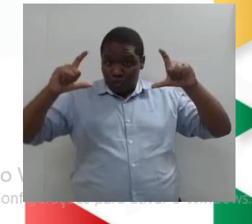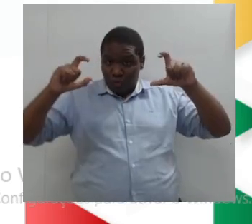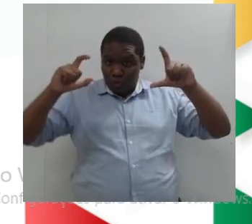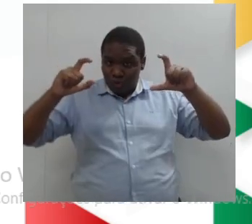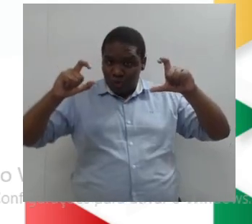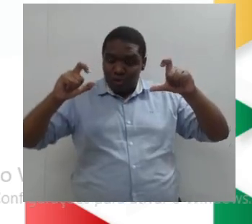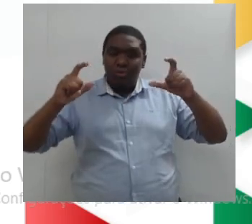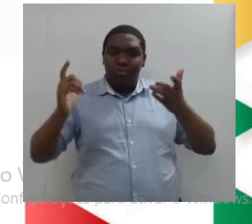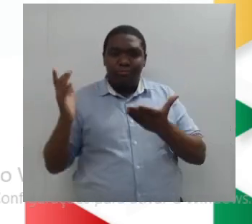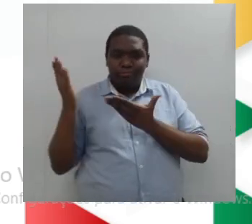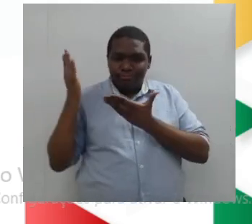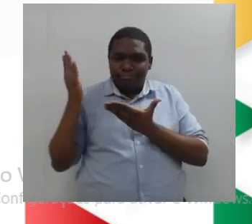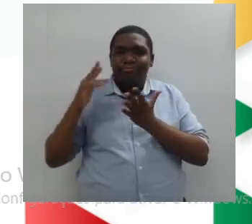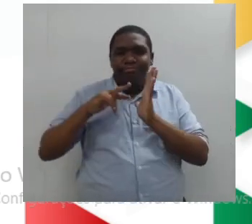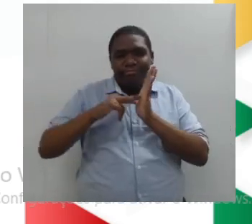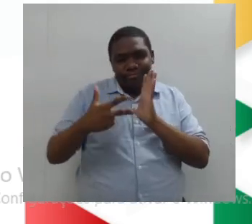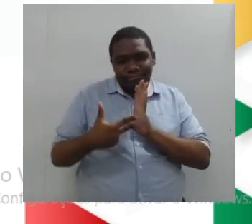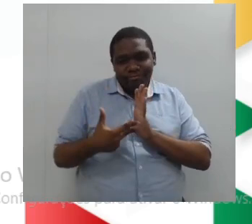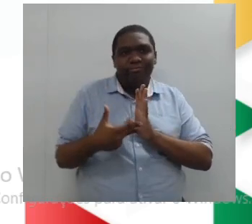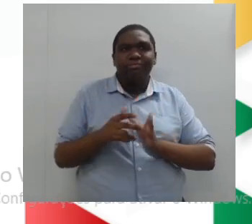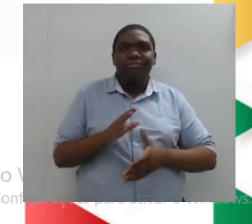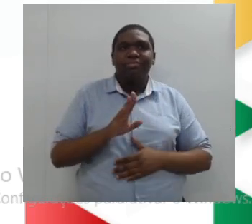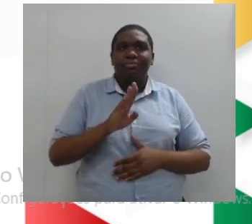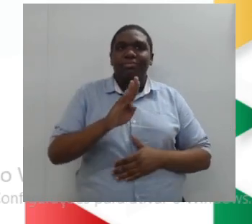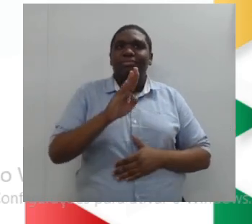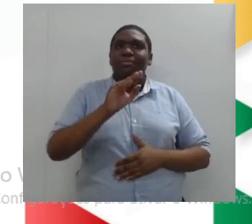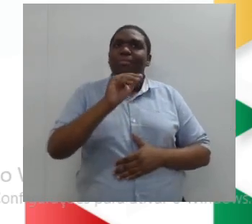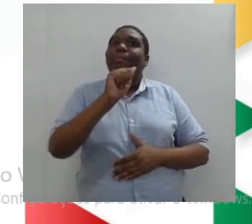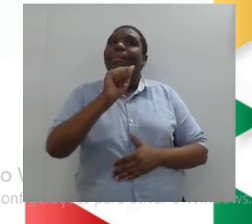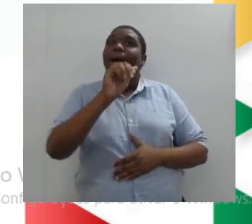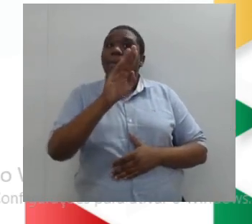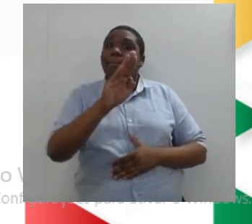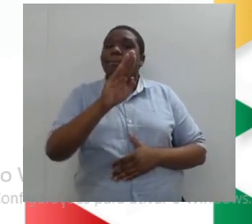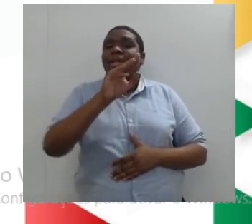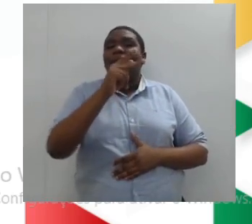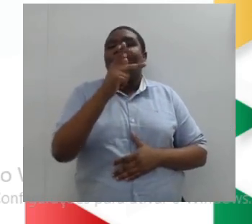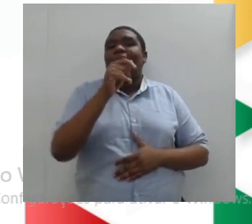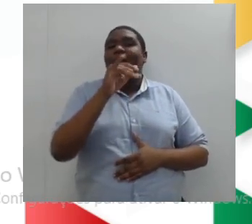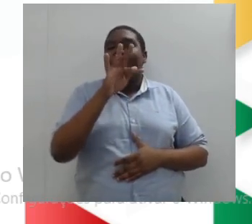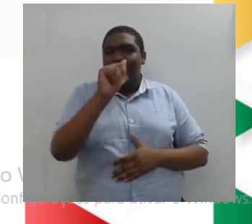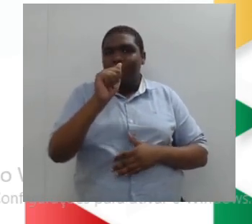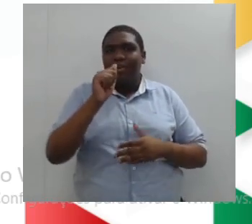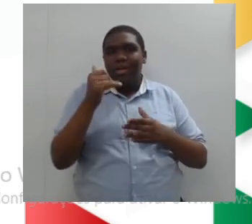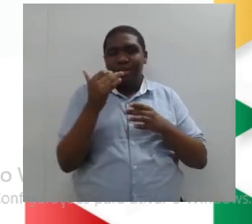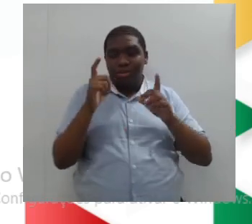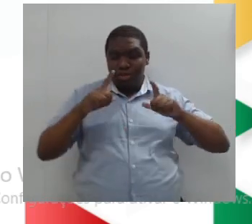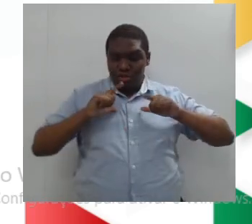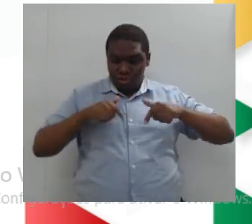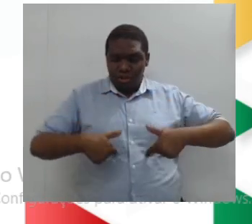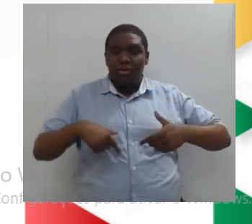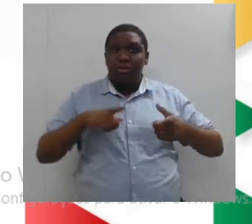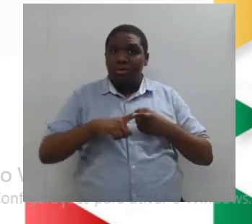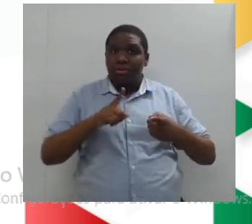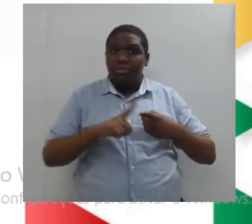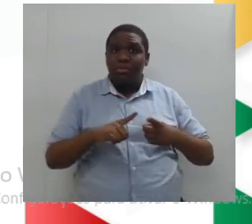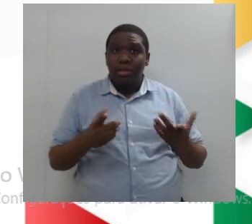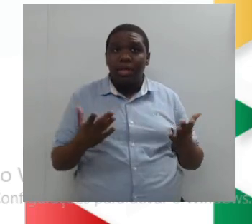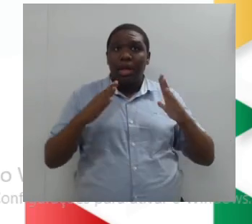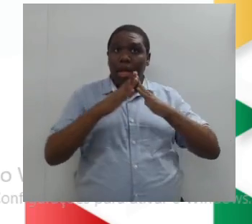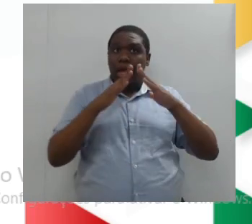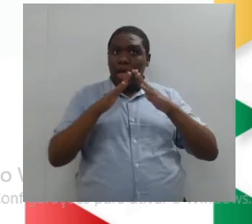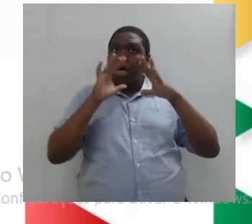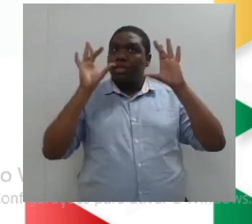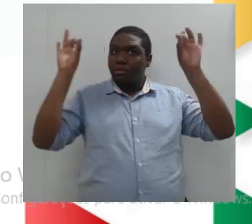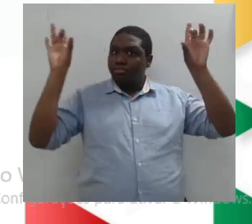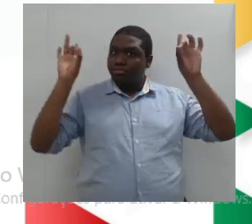do santuário do Bab em Haifa, Israel. E aqui a mansão de Bagi, de